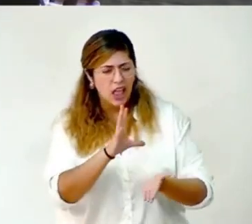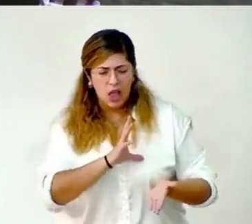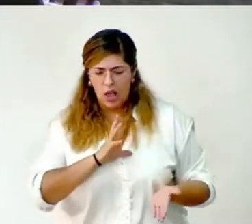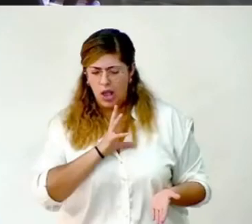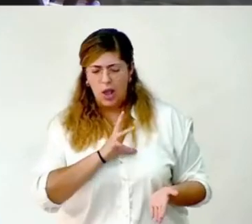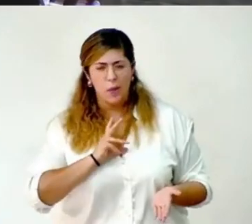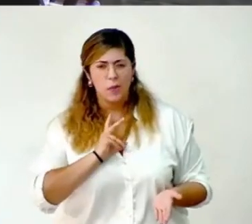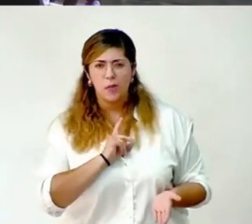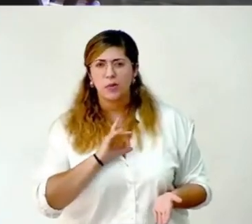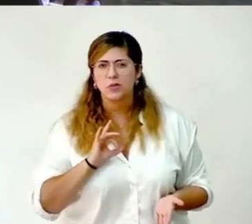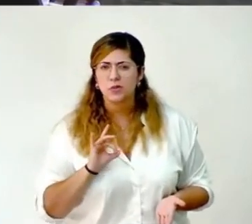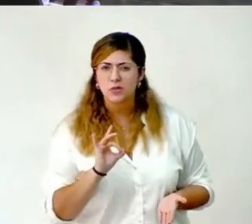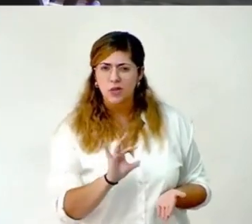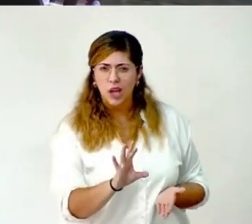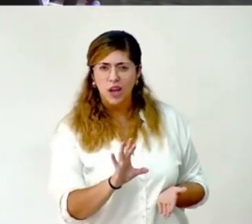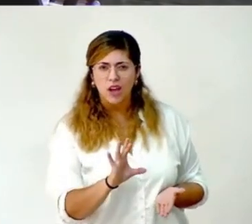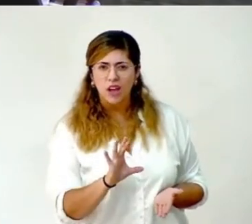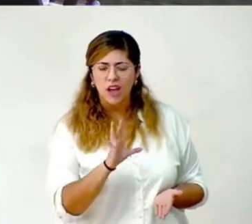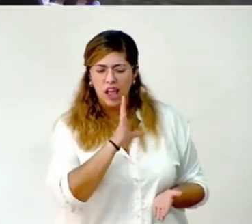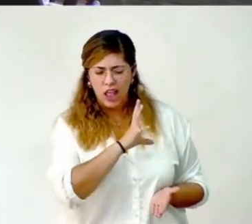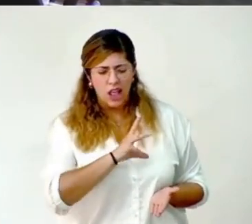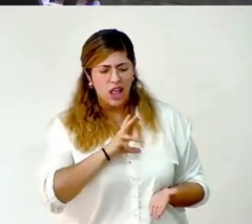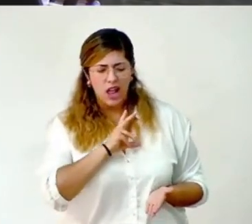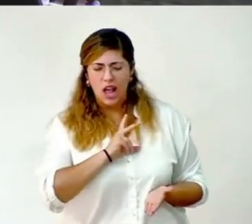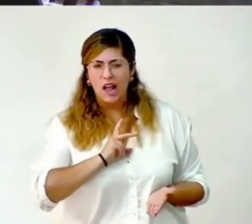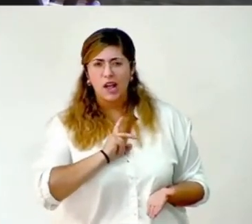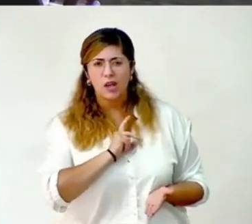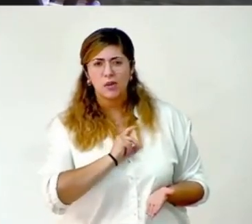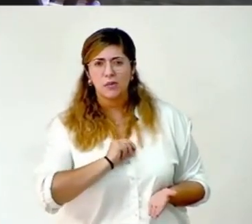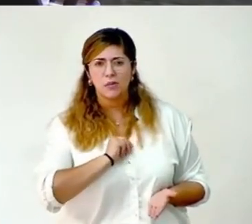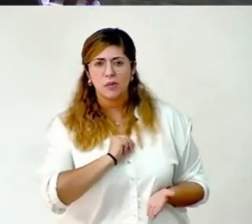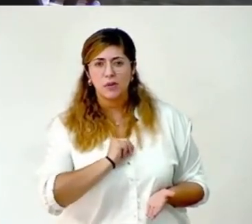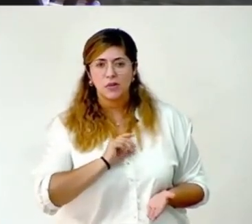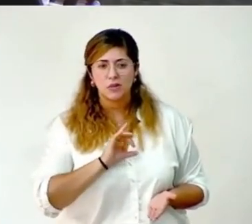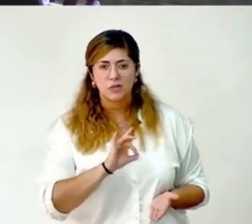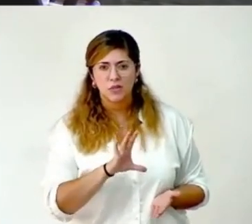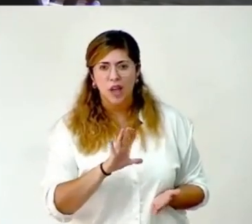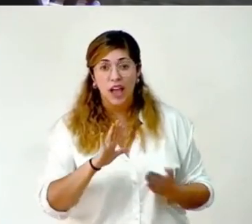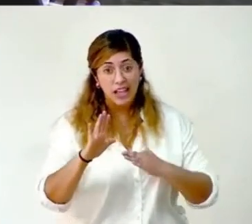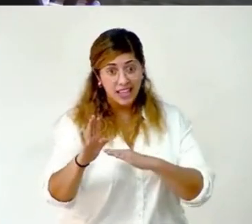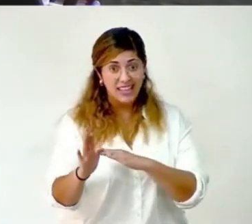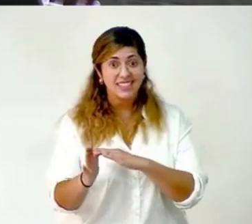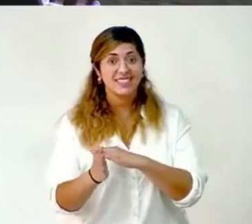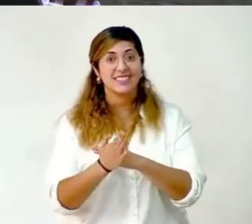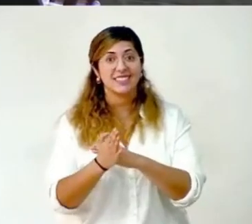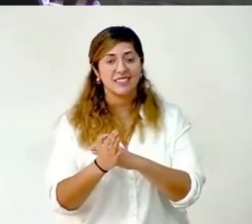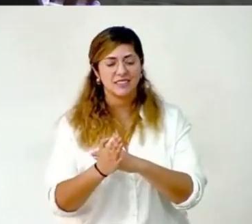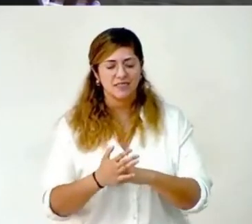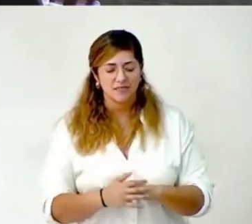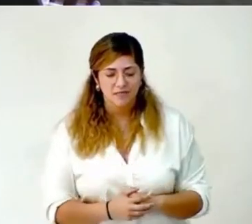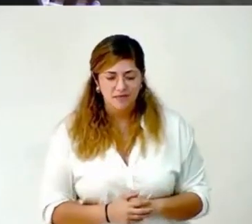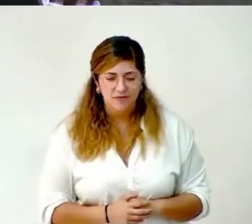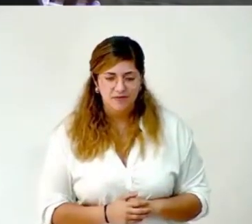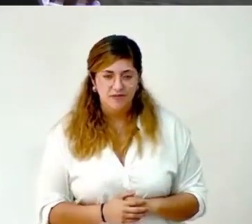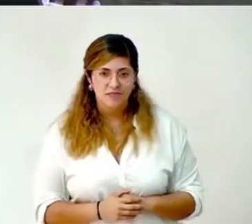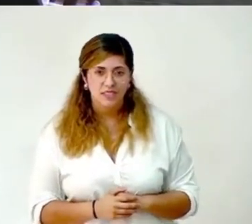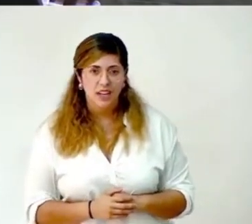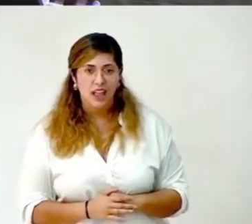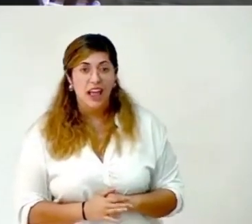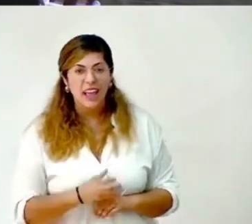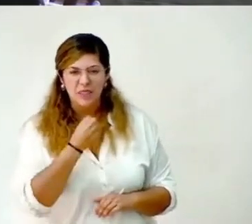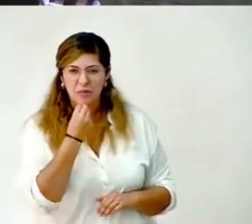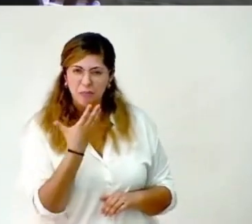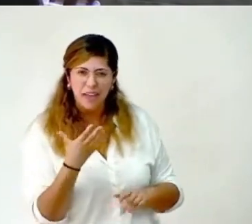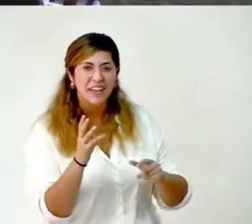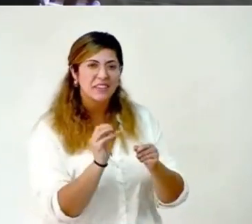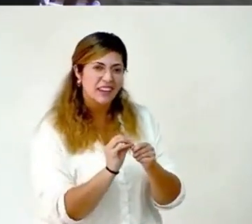determinado pelo amor ou por aquilo que atrai o nosso amor. Ou seja, alguém que faz o bem a você